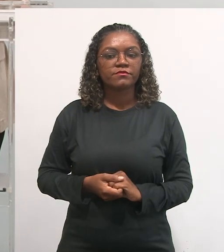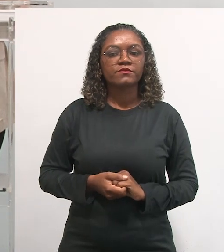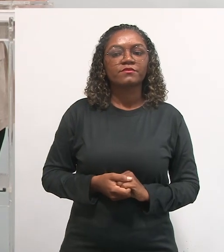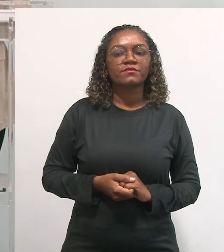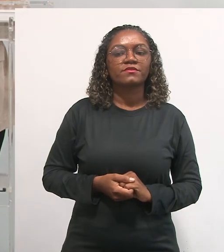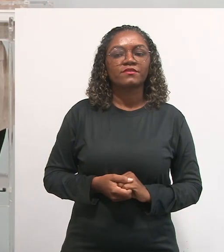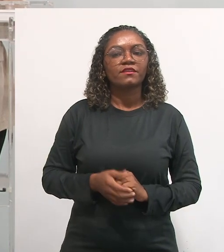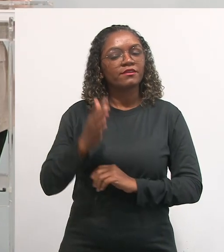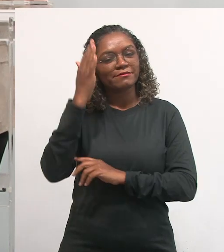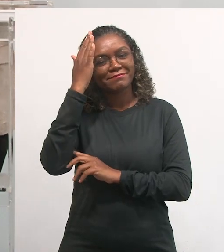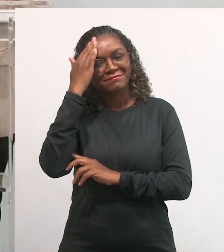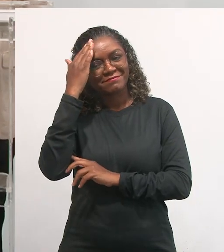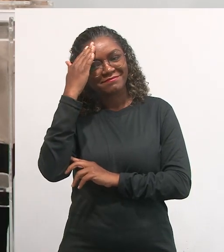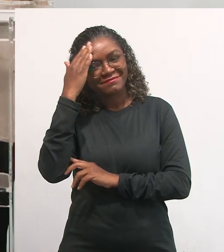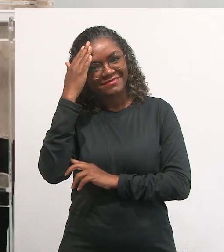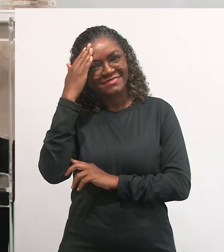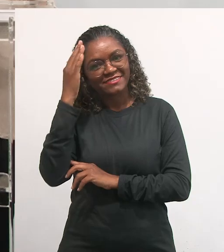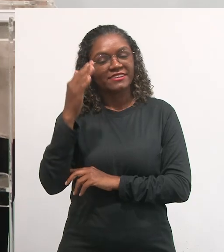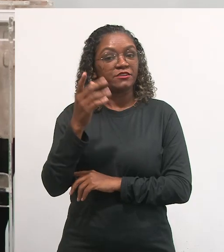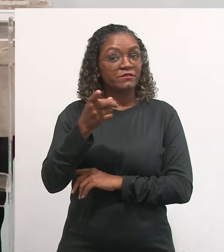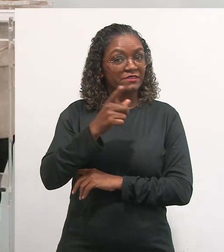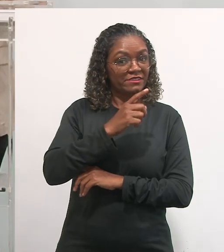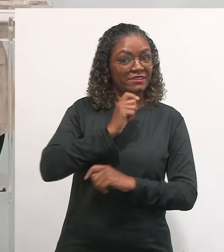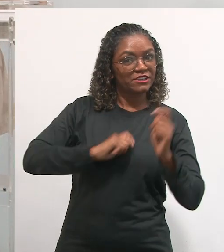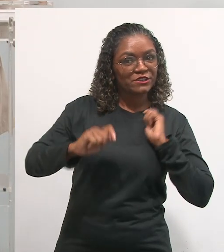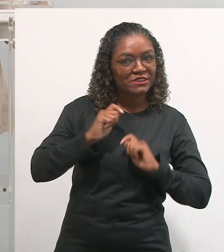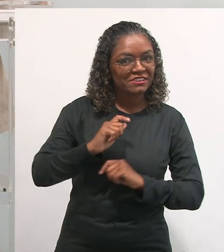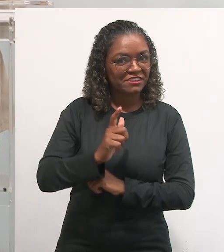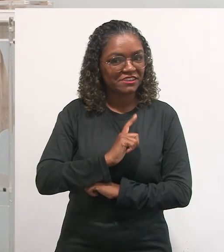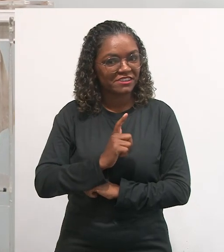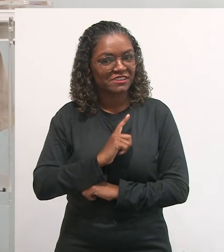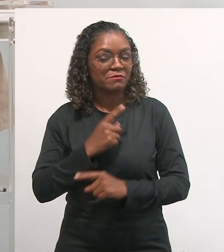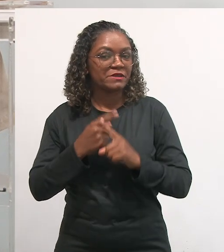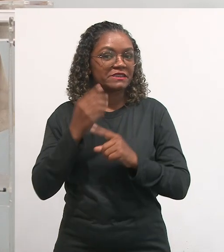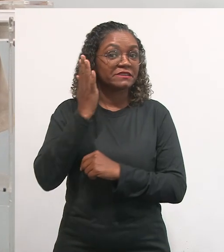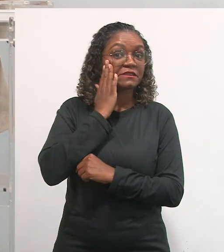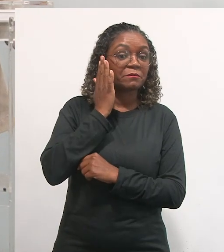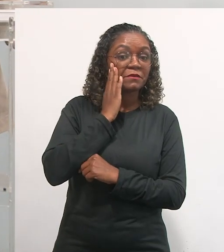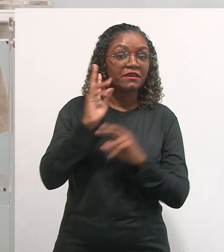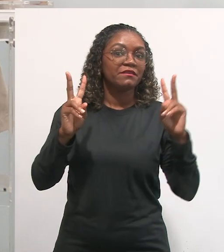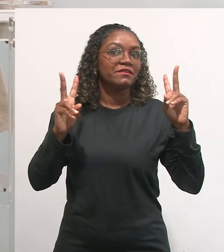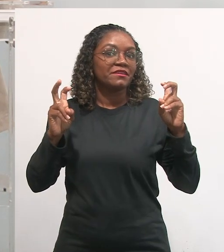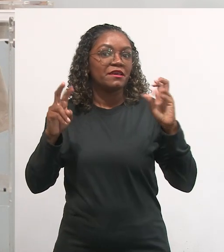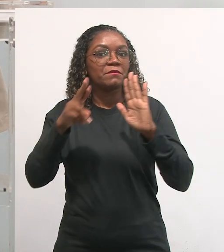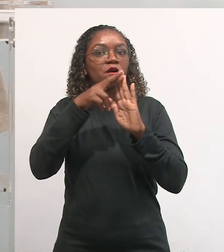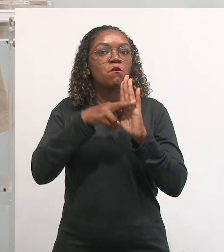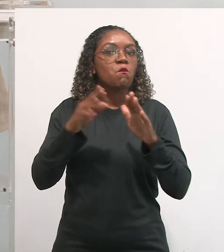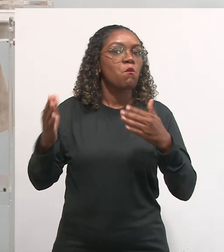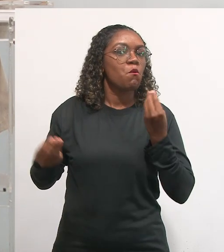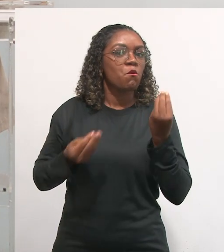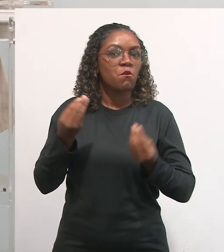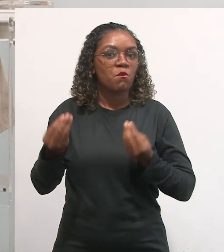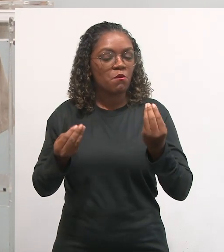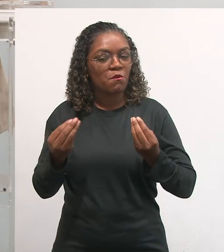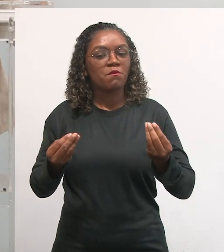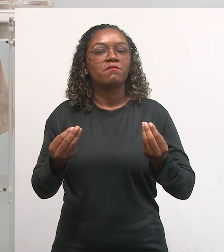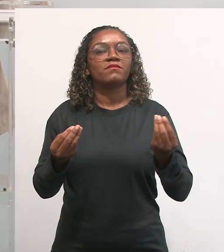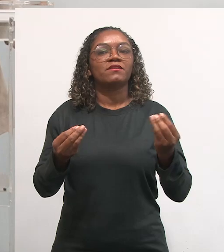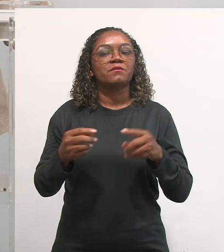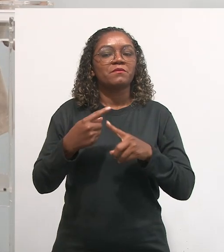aí eh ansioso ou ansiosa pra gente poder já mergulhar nessas regras aí pra gente fazer o